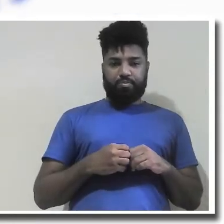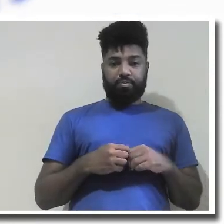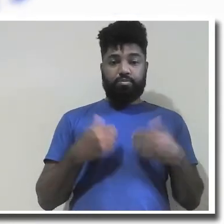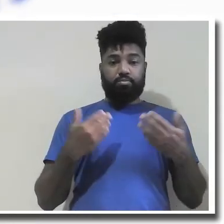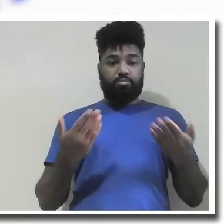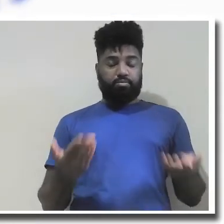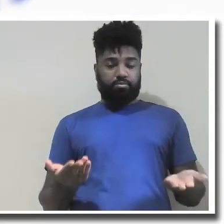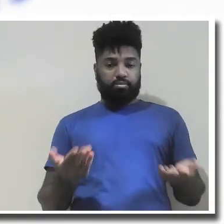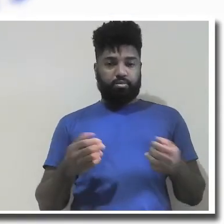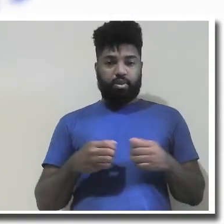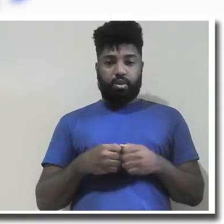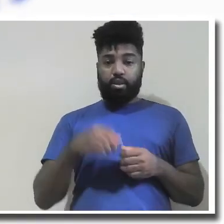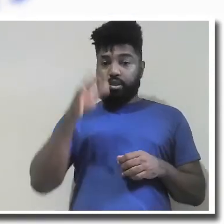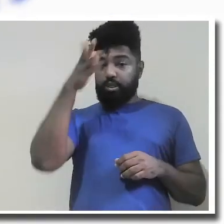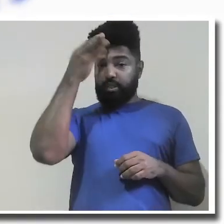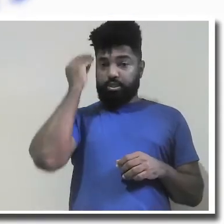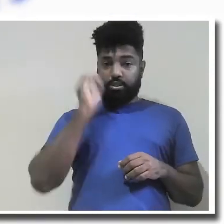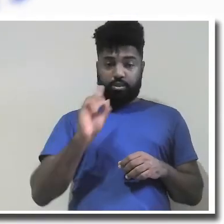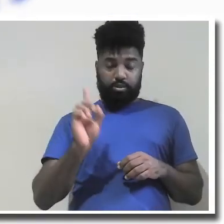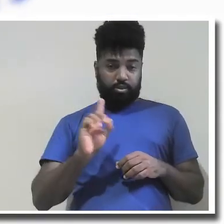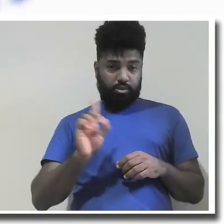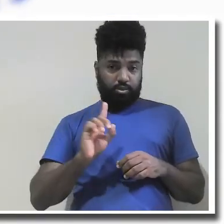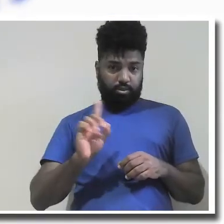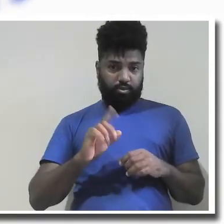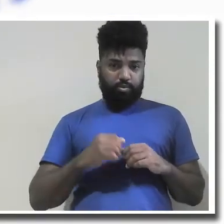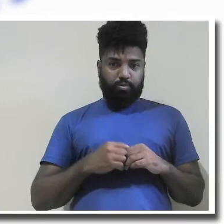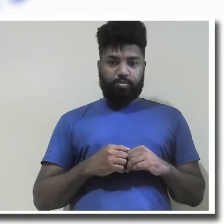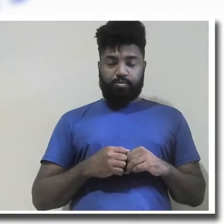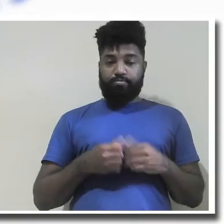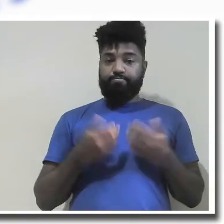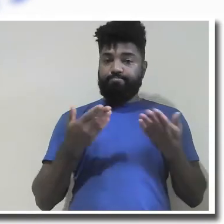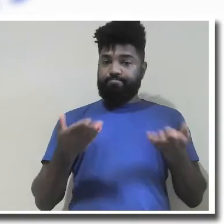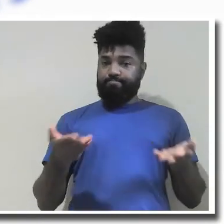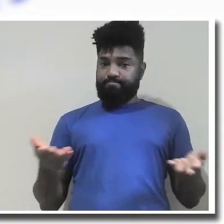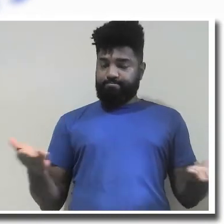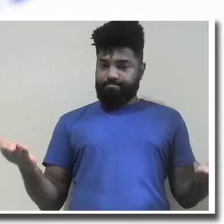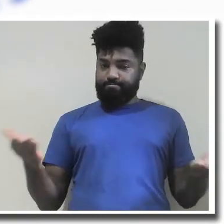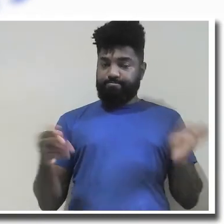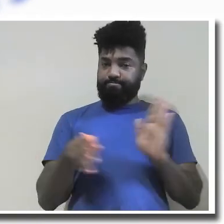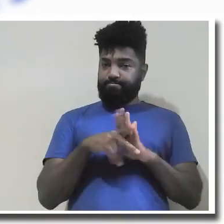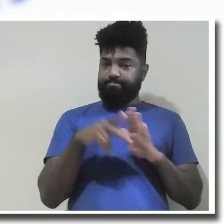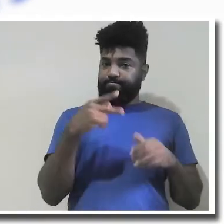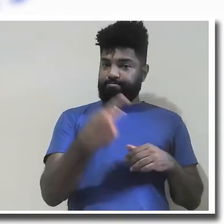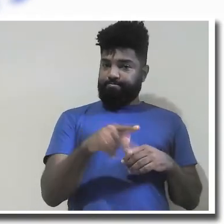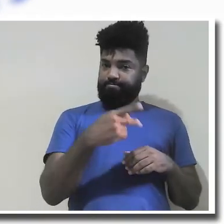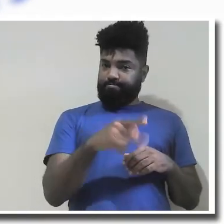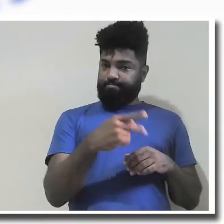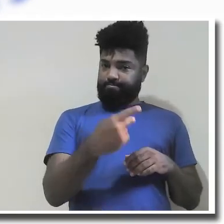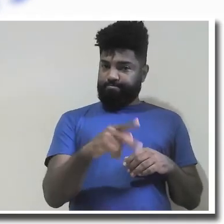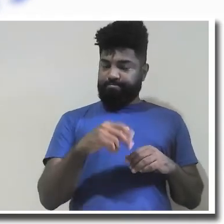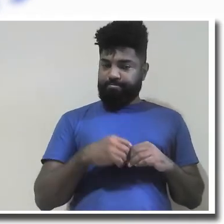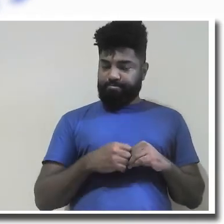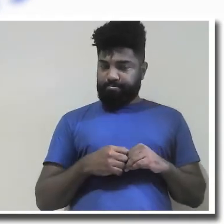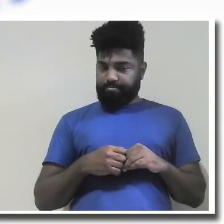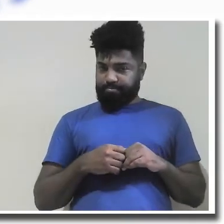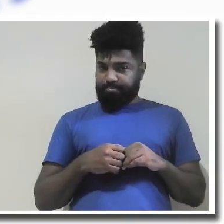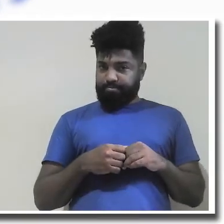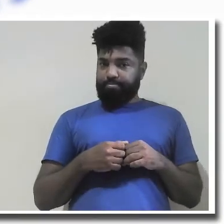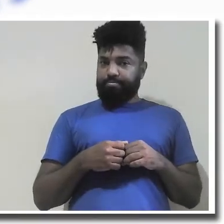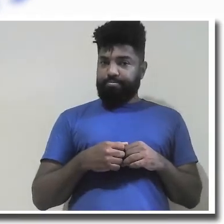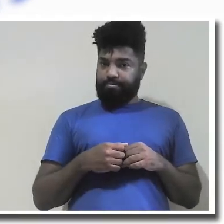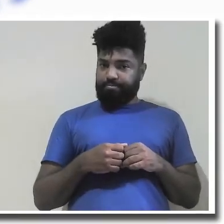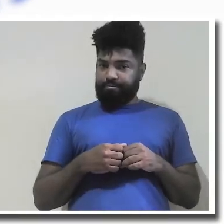Então, não nos esqueçamos desta propriedade aqui, que só